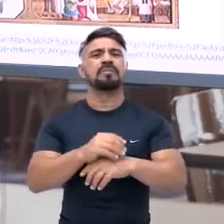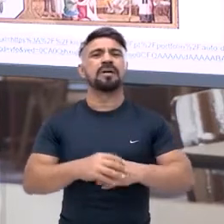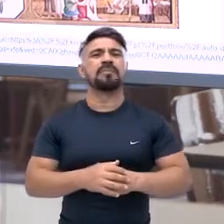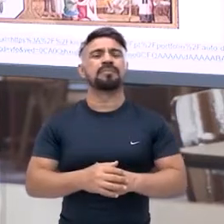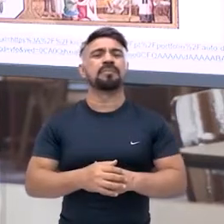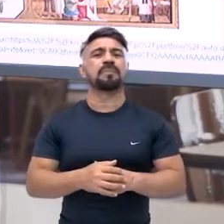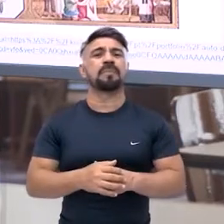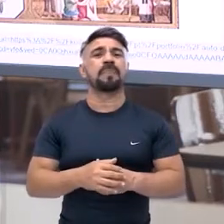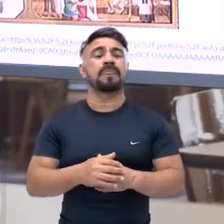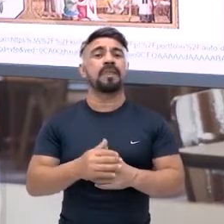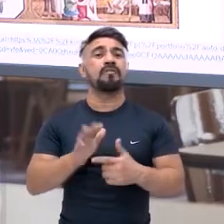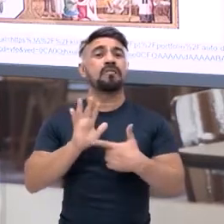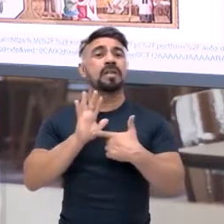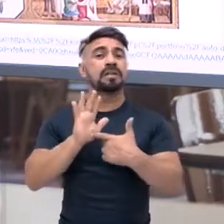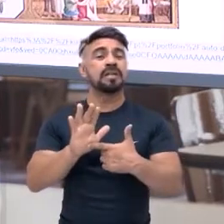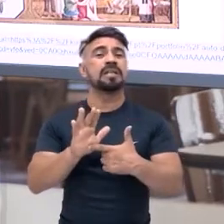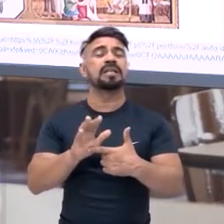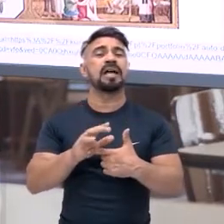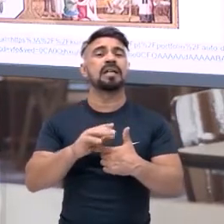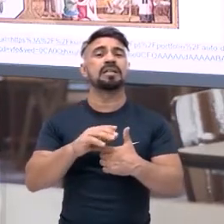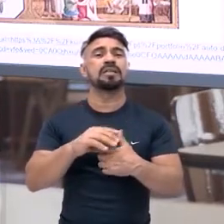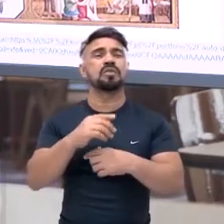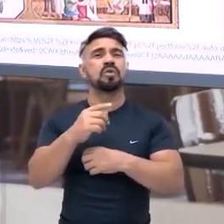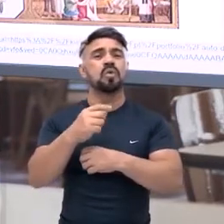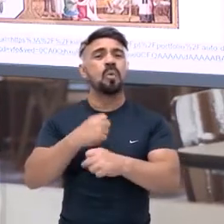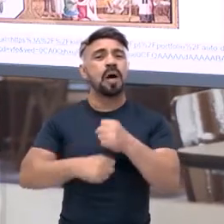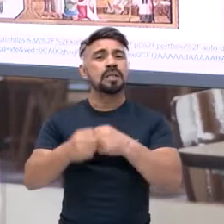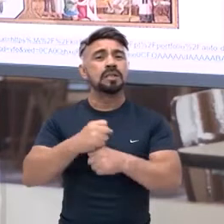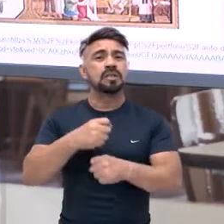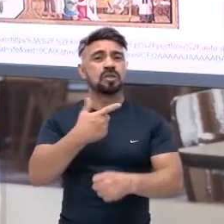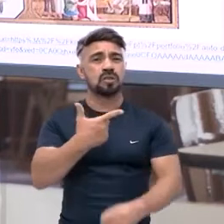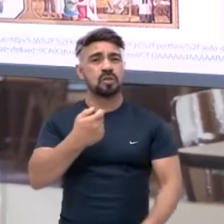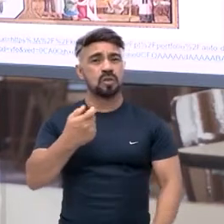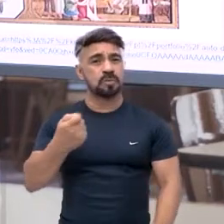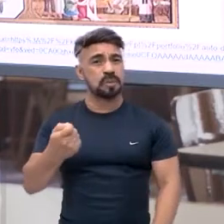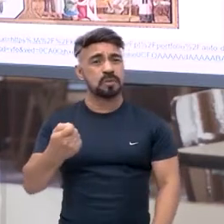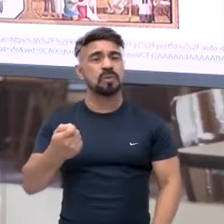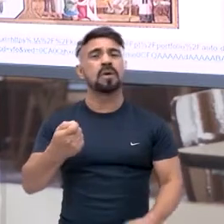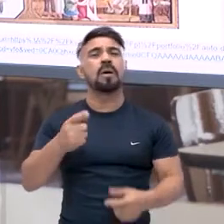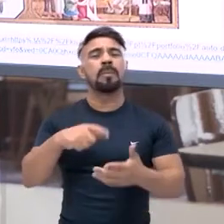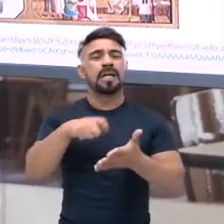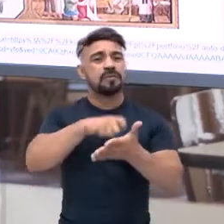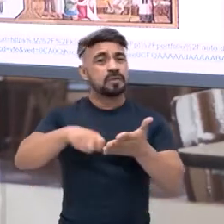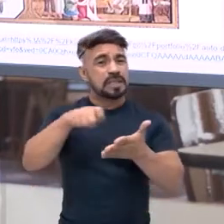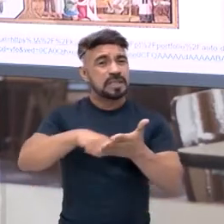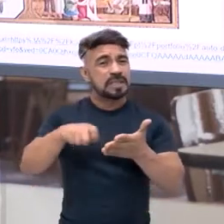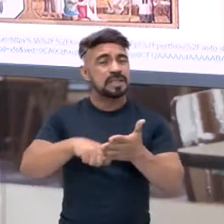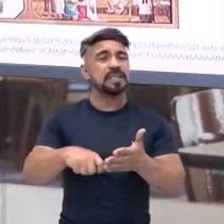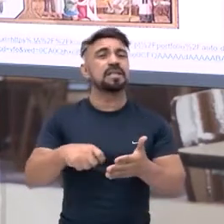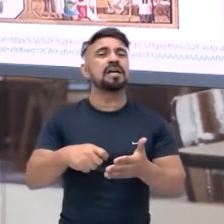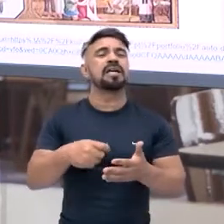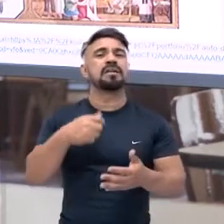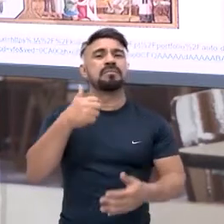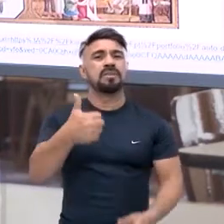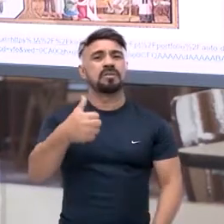que foi lançada, repito, nos anos 2000, mas que foi criada, foi escrita em